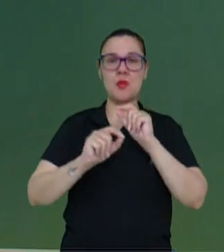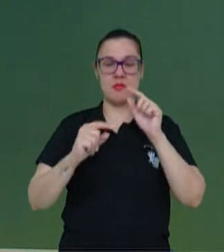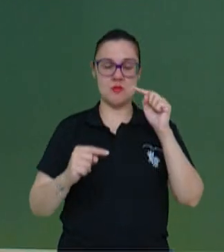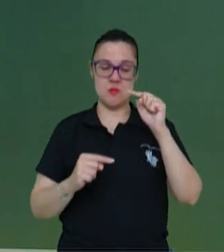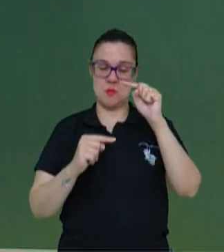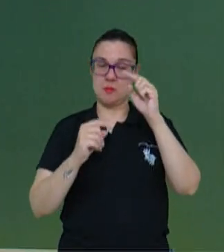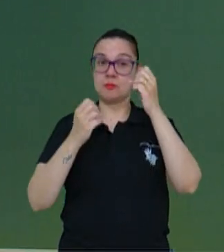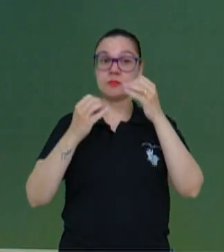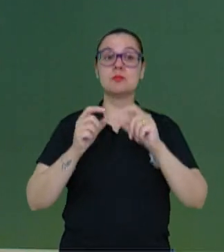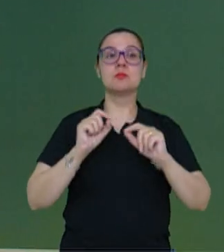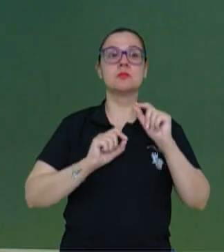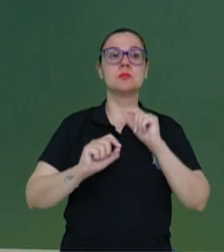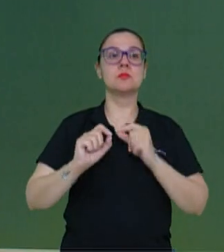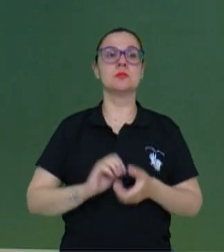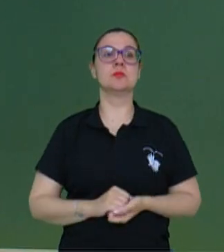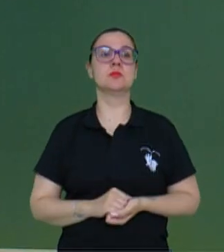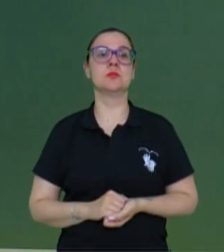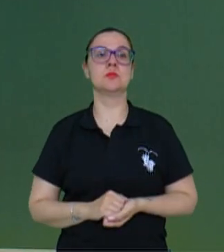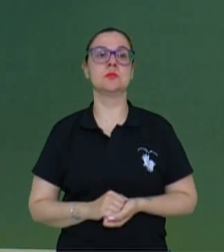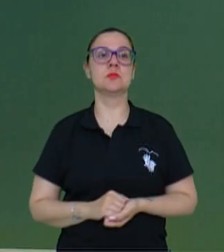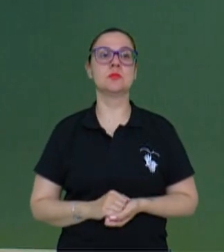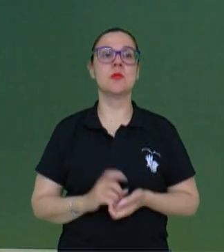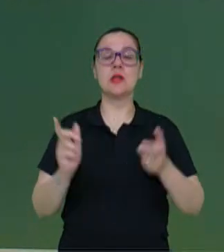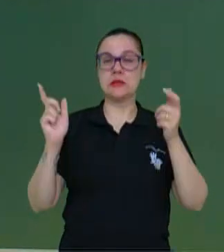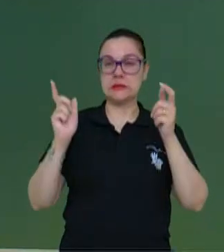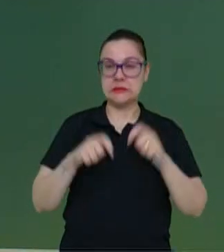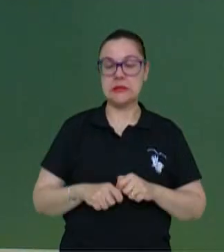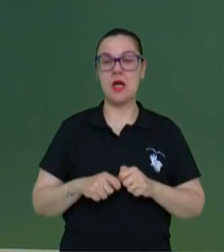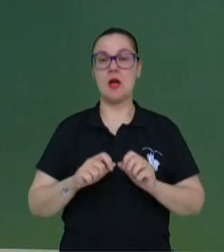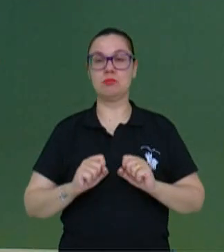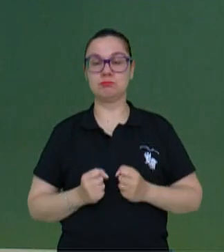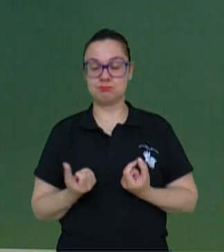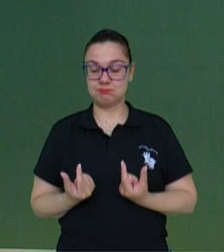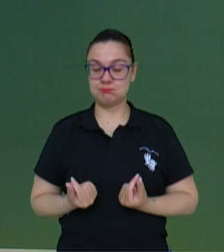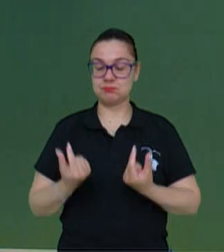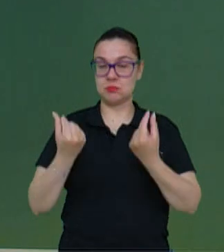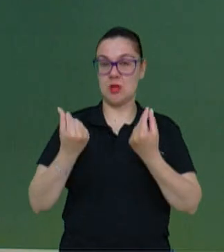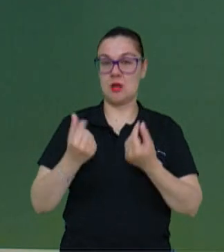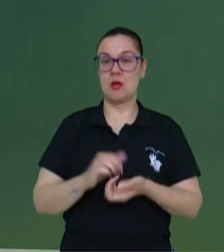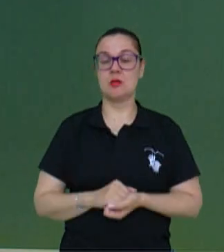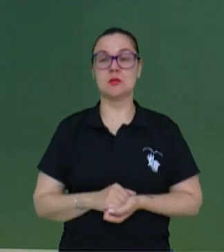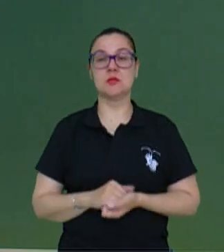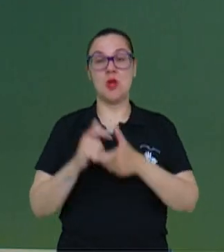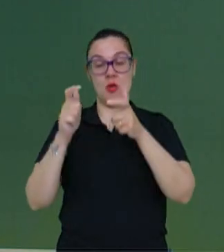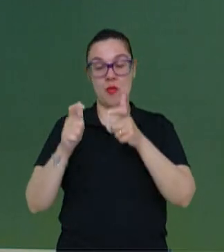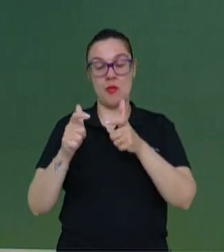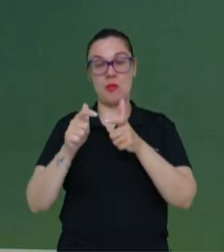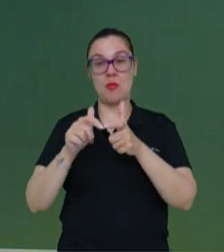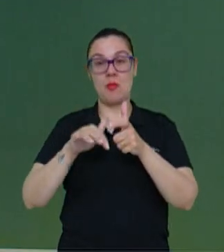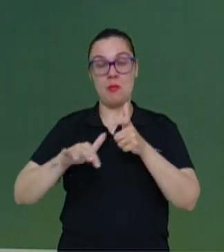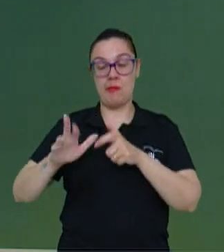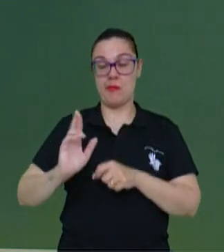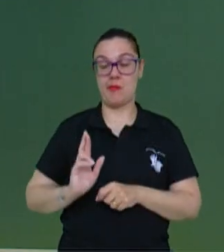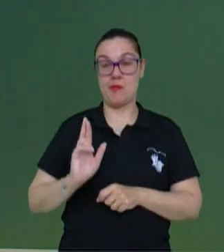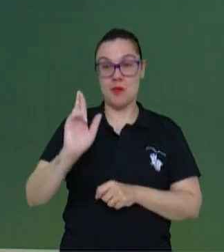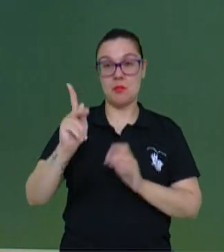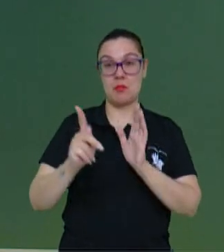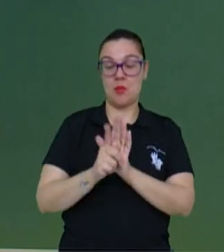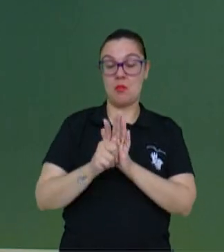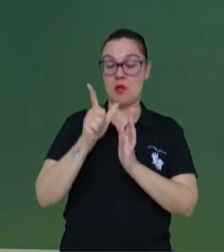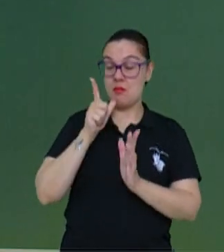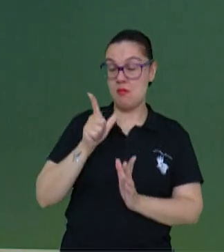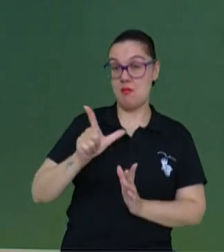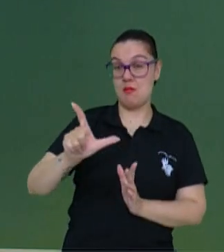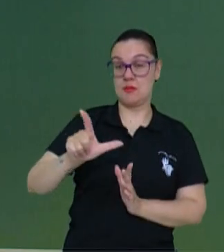trechinho ele fala ali sobre a capacidade financeira da Real Academia Espanhola, que é a responsável pelo